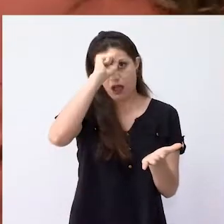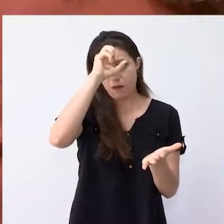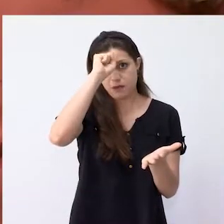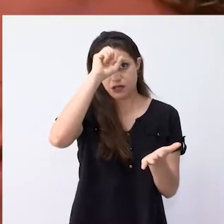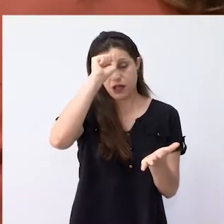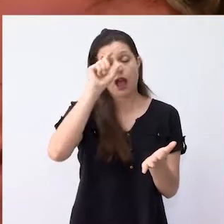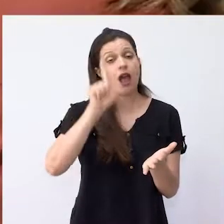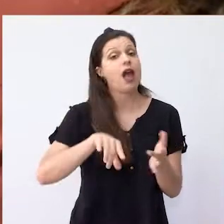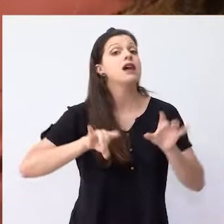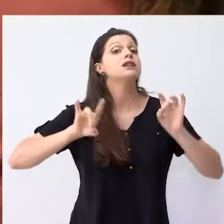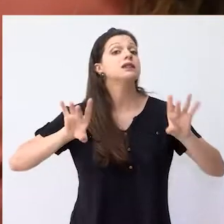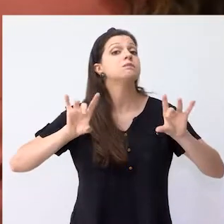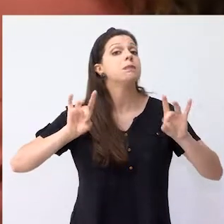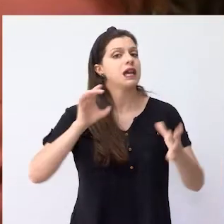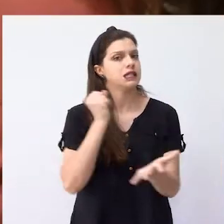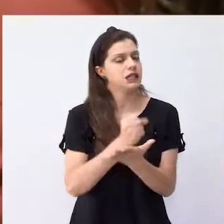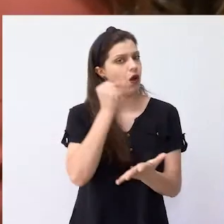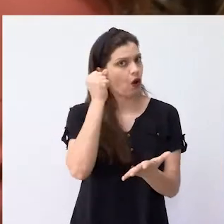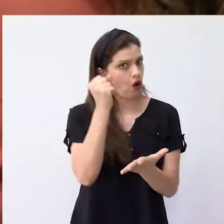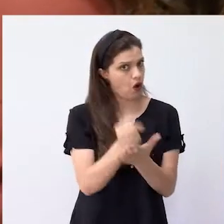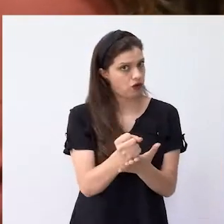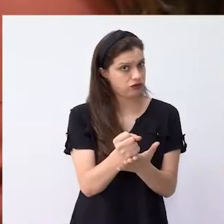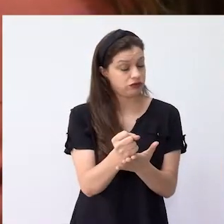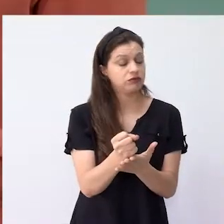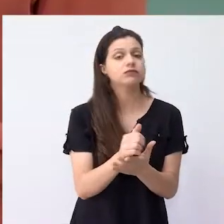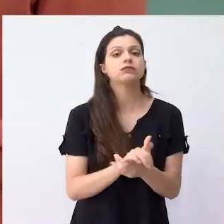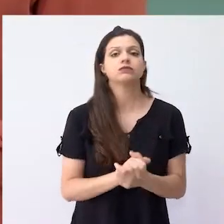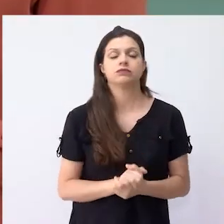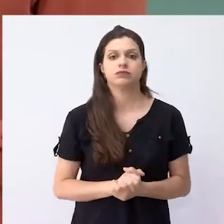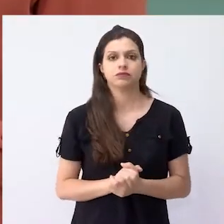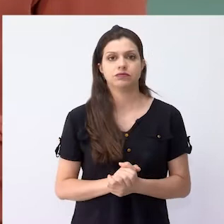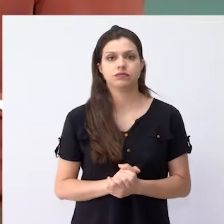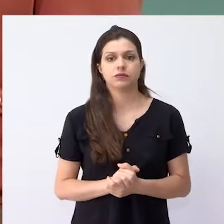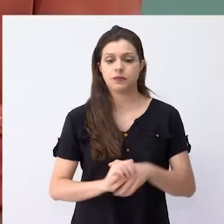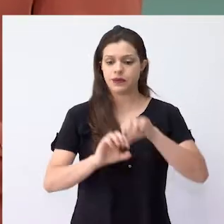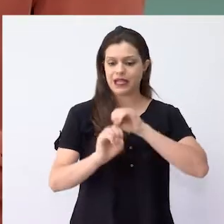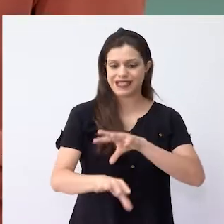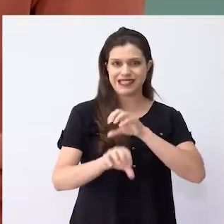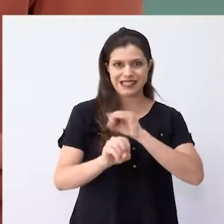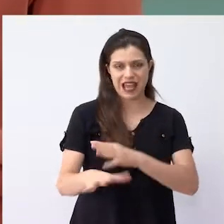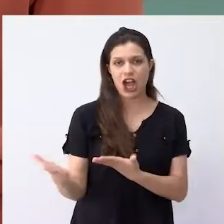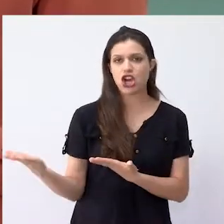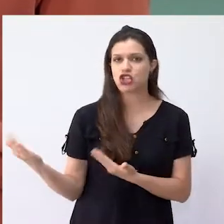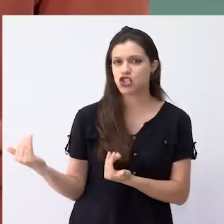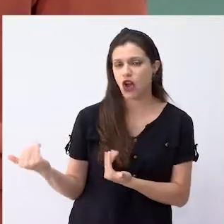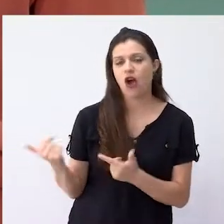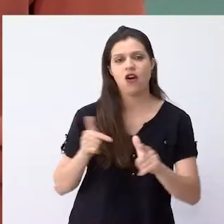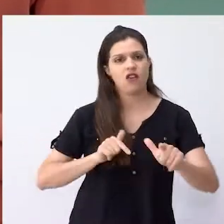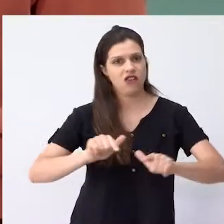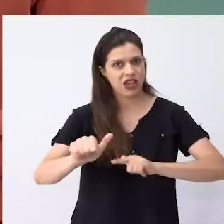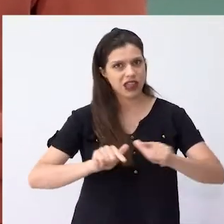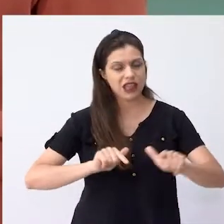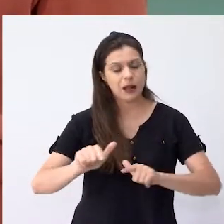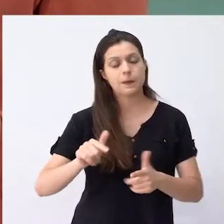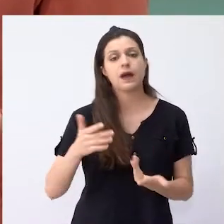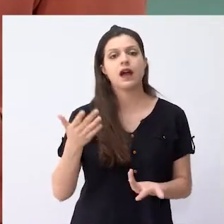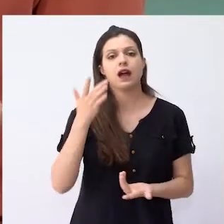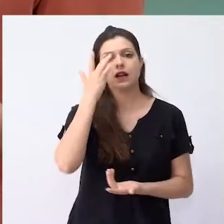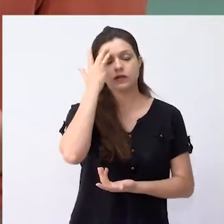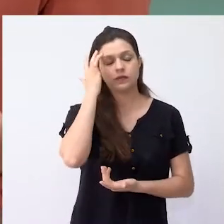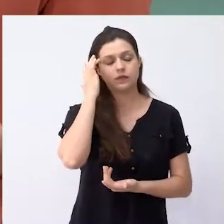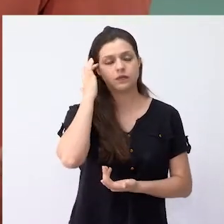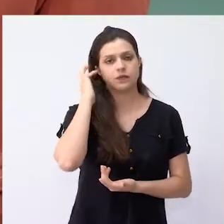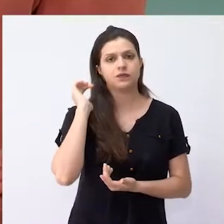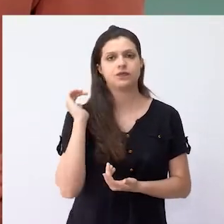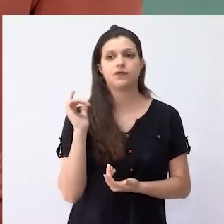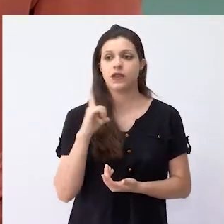contrato especial, é um contrato que tem por finalidade ensinar esse adolescente um ofício, que sempre vai ter, além